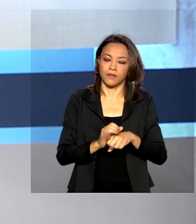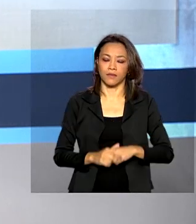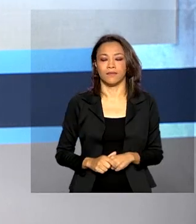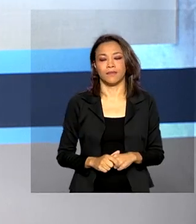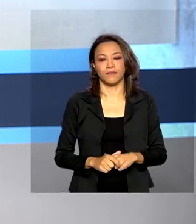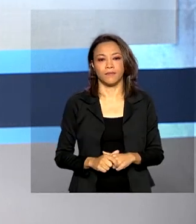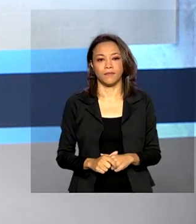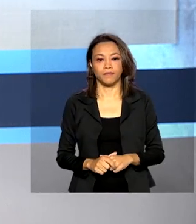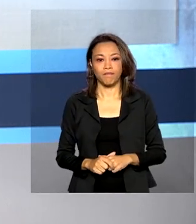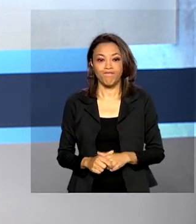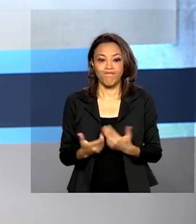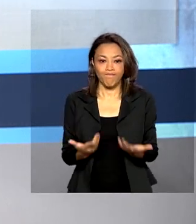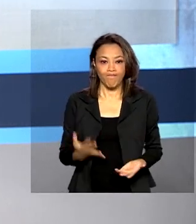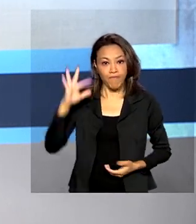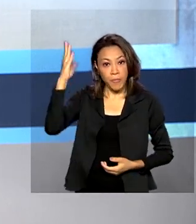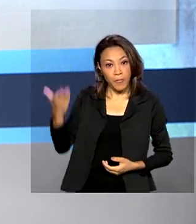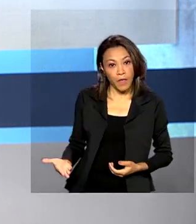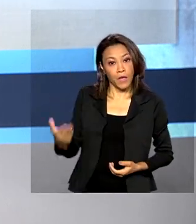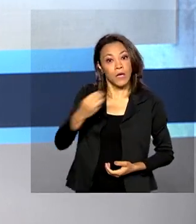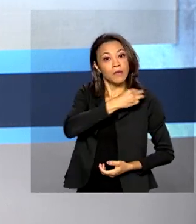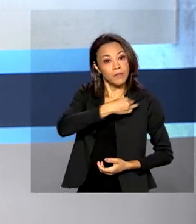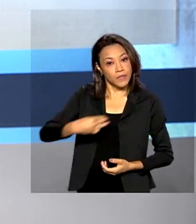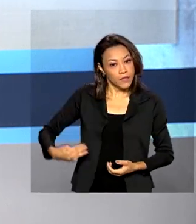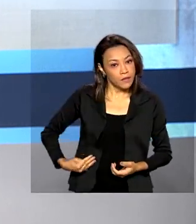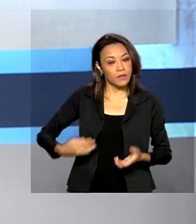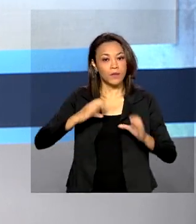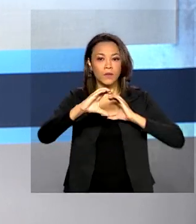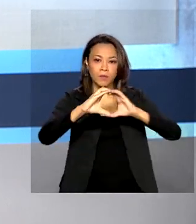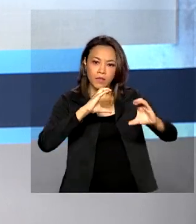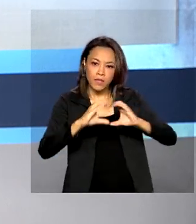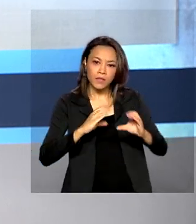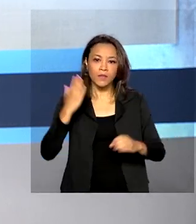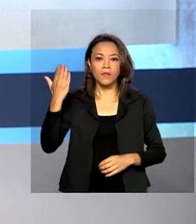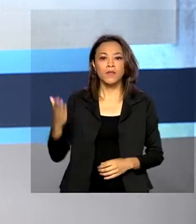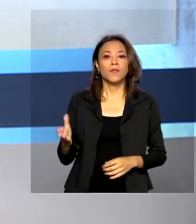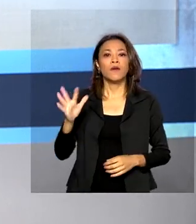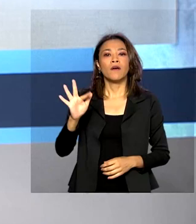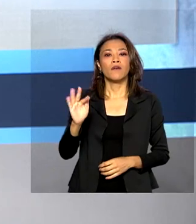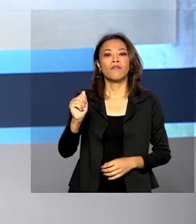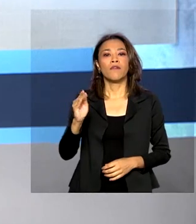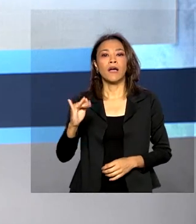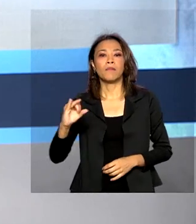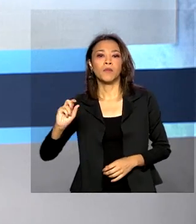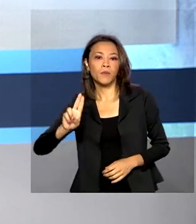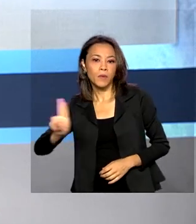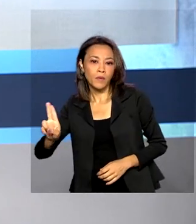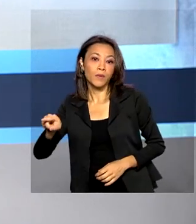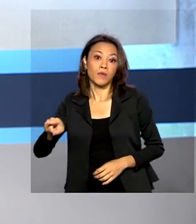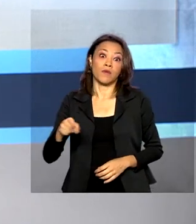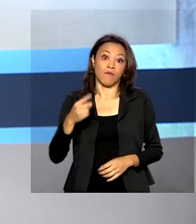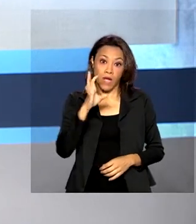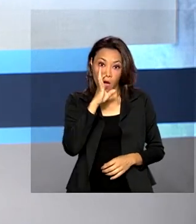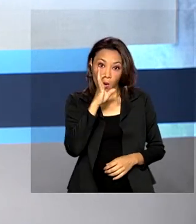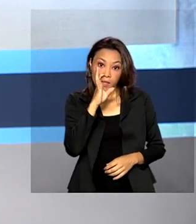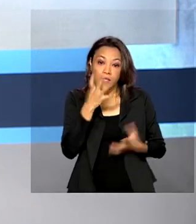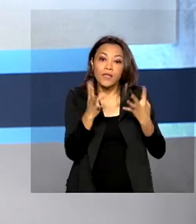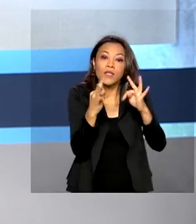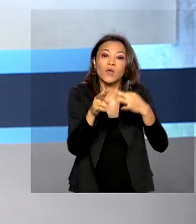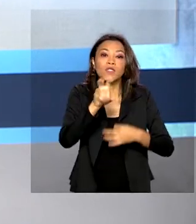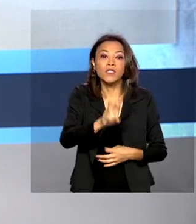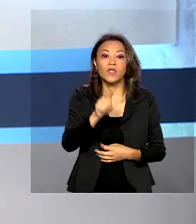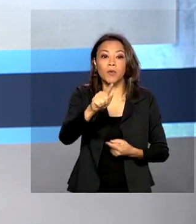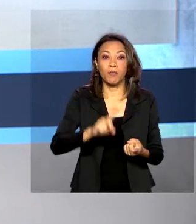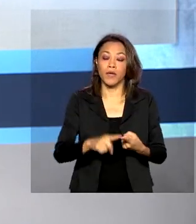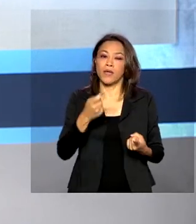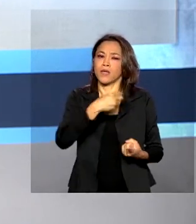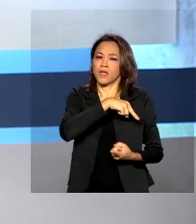O ministro das Comunicações, Fábio Faria, vai conhecer a tecnologia 5G em cinco países. Suécia,